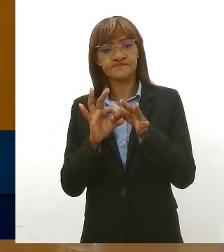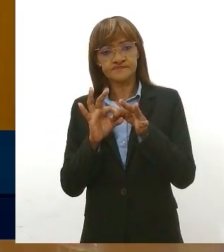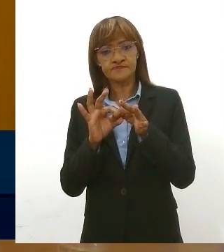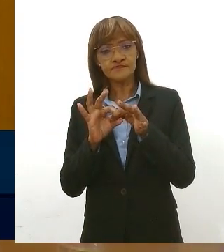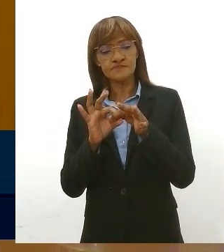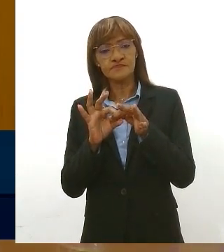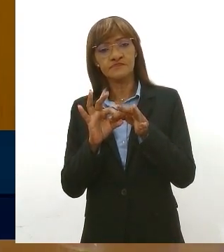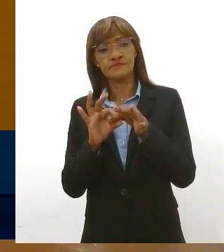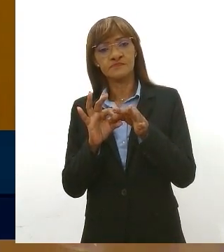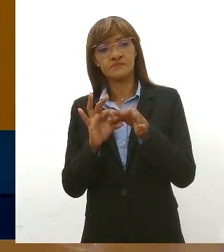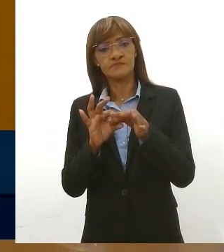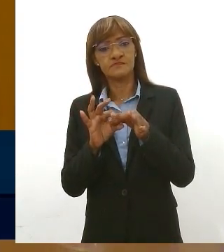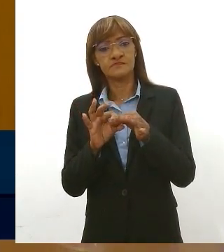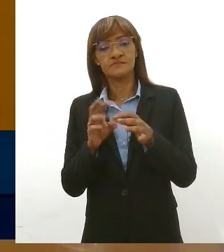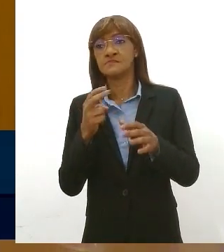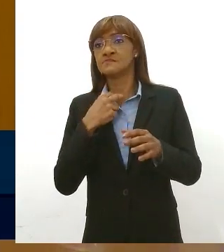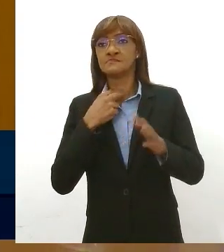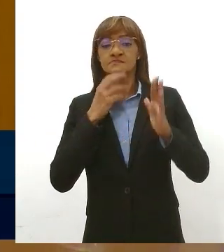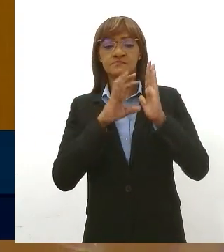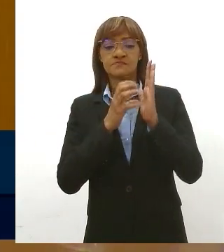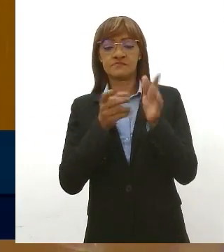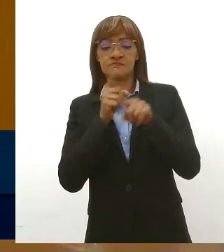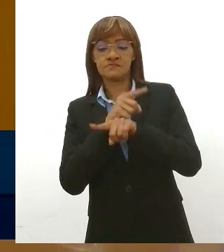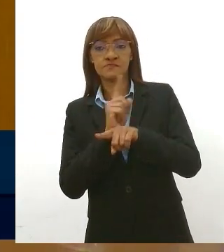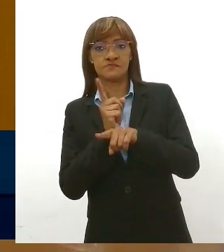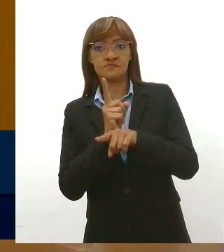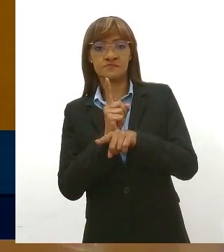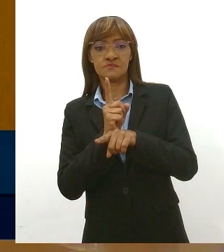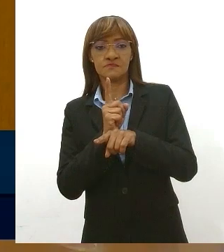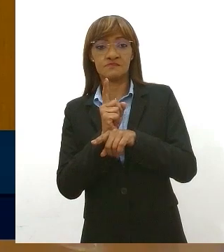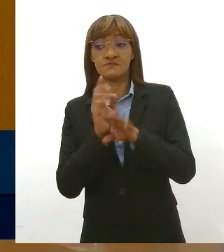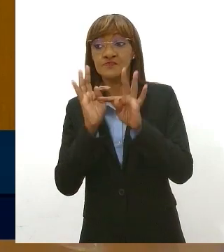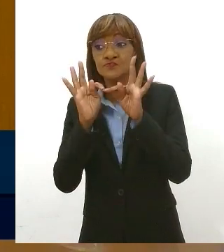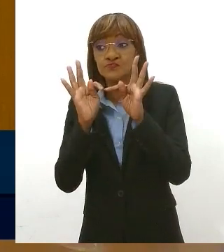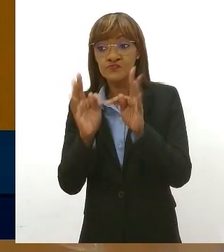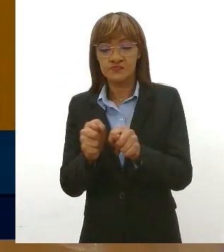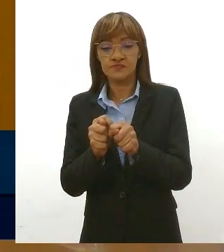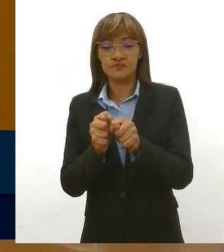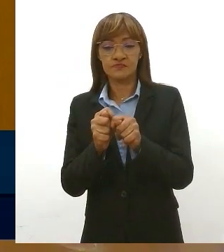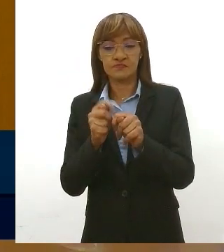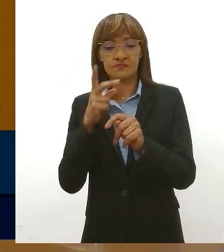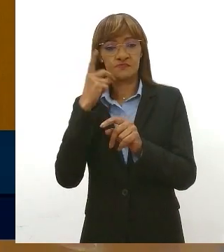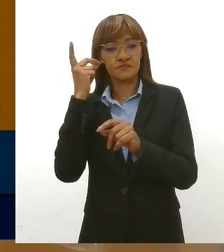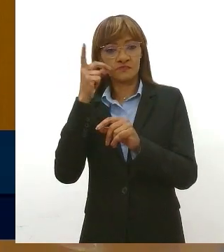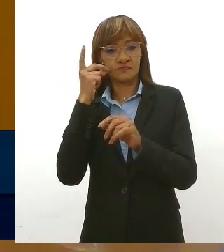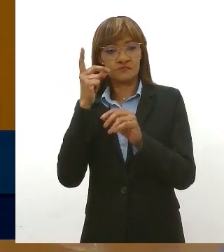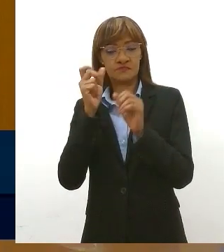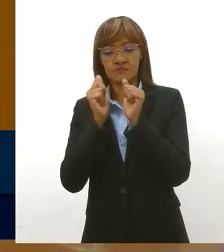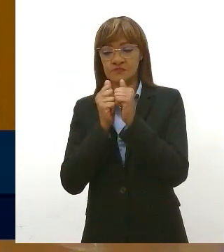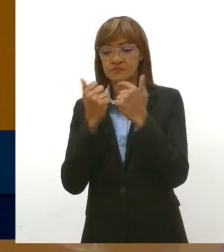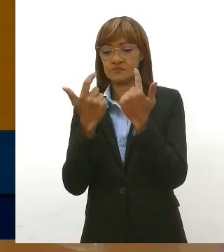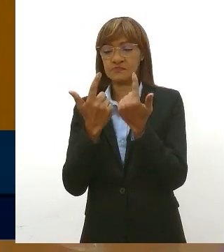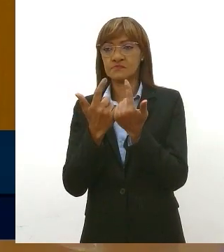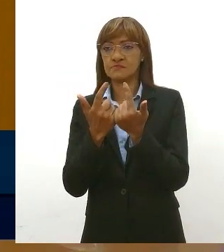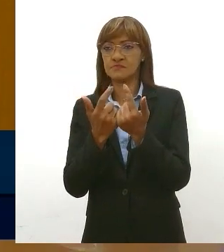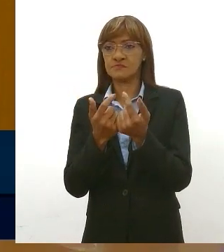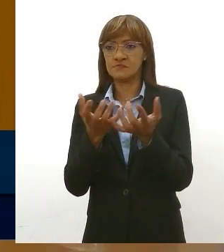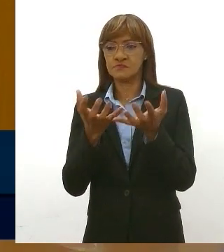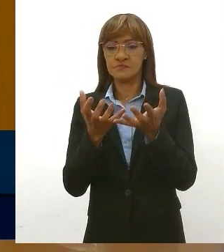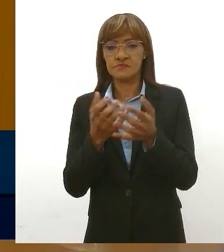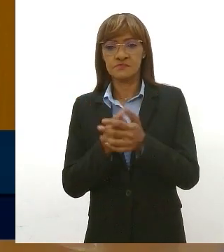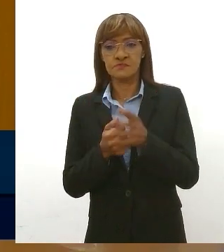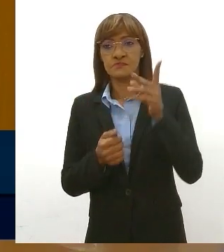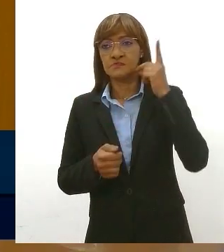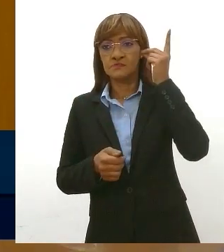nem de situação. É uma pauta da Assembleia Legislativa e a gente espera que o deputado Jefferson, enquanto presidente,